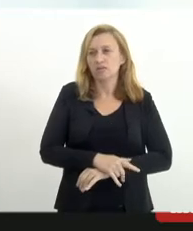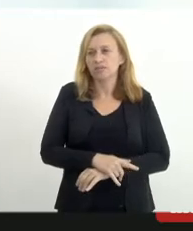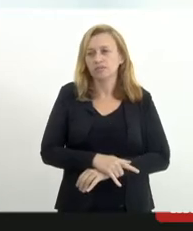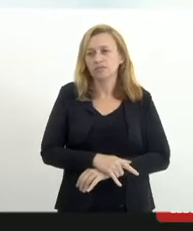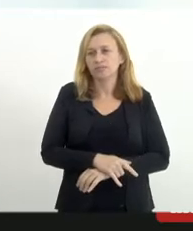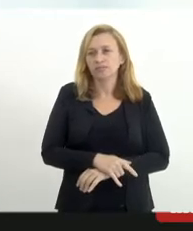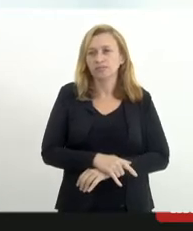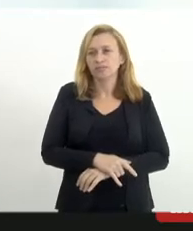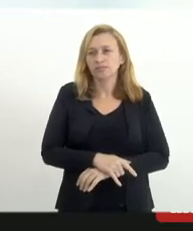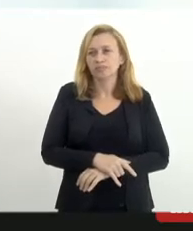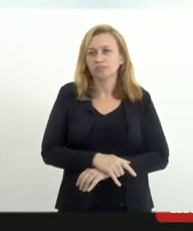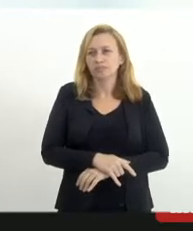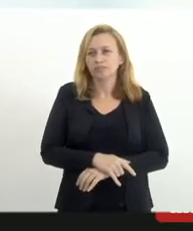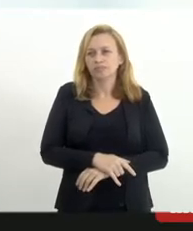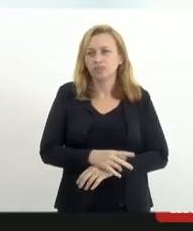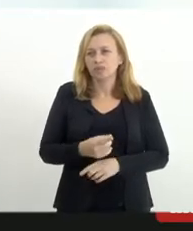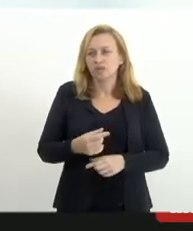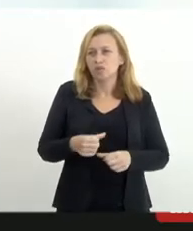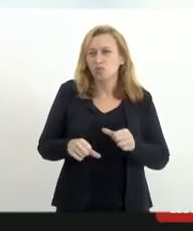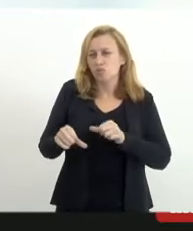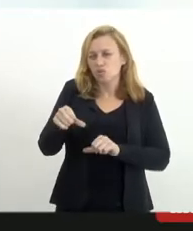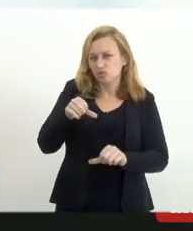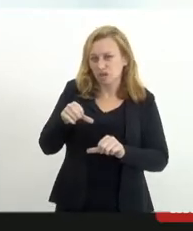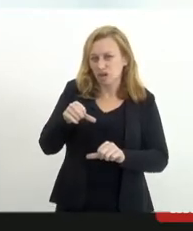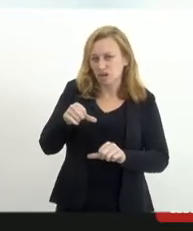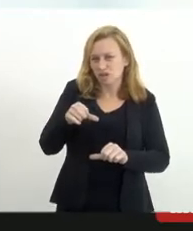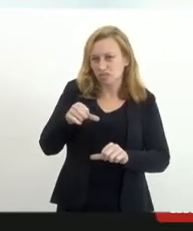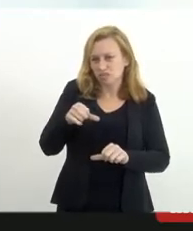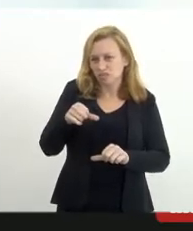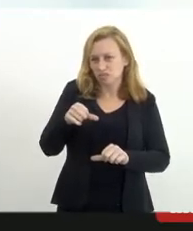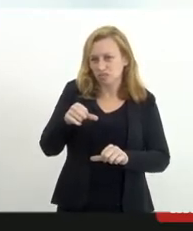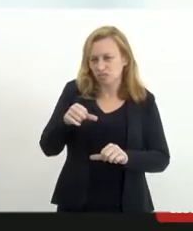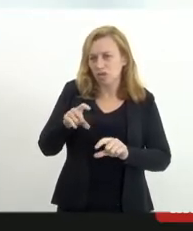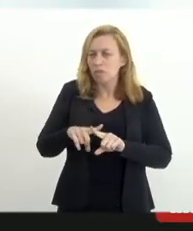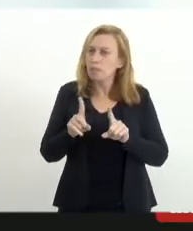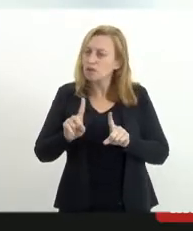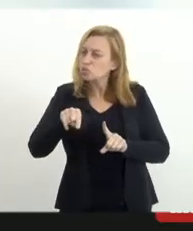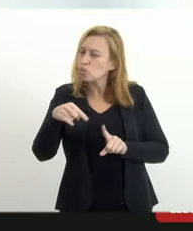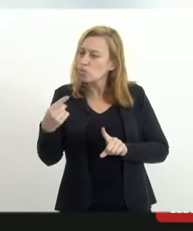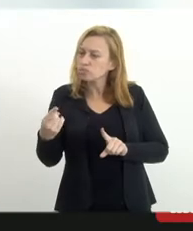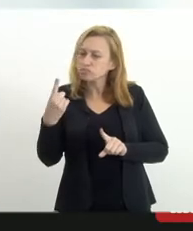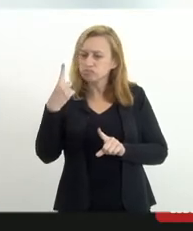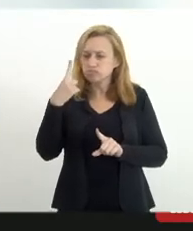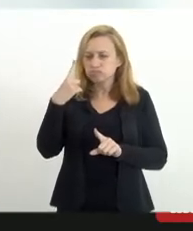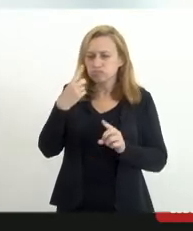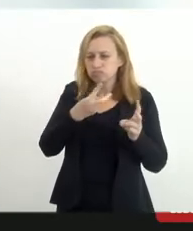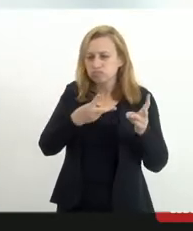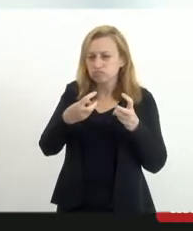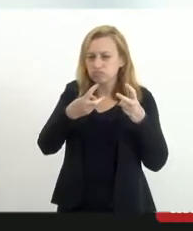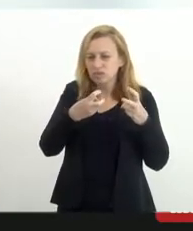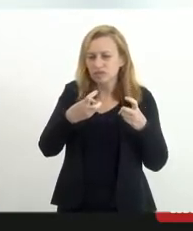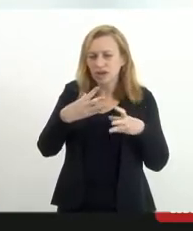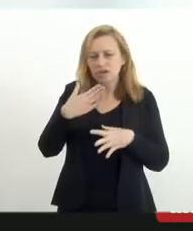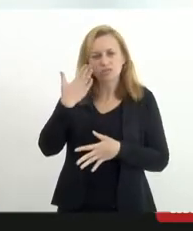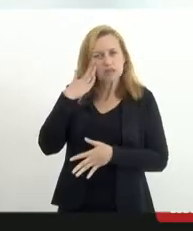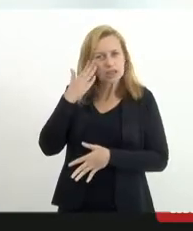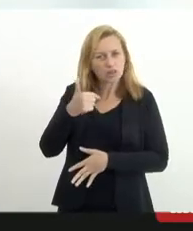uma contradição. Mas, de outro lado, entendo